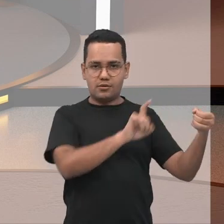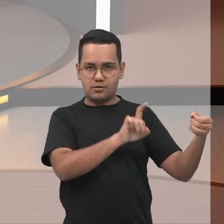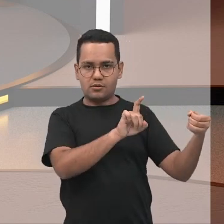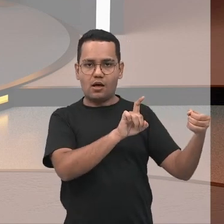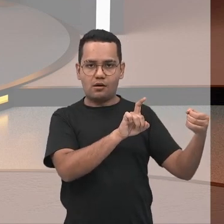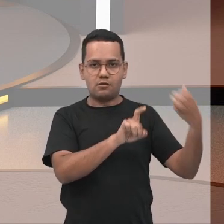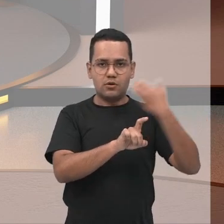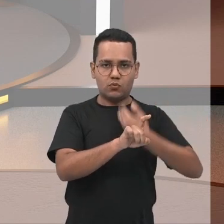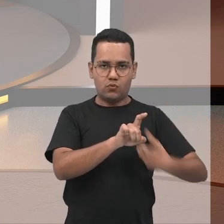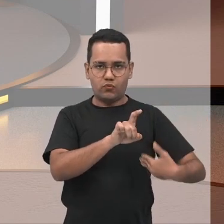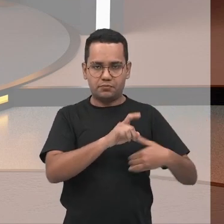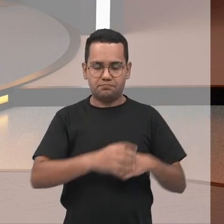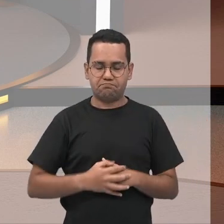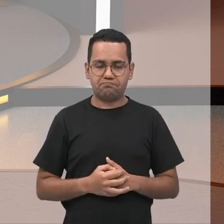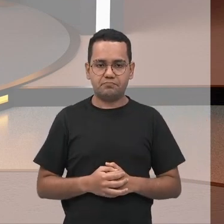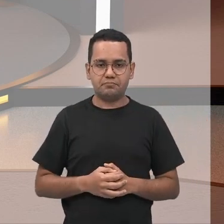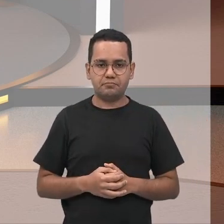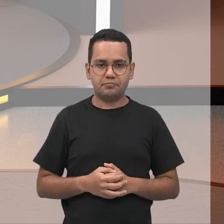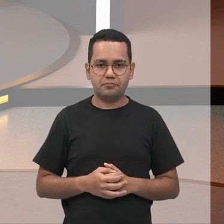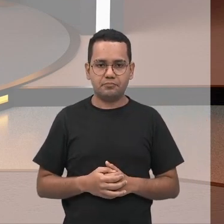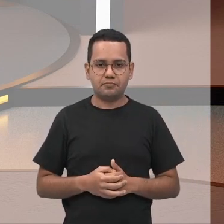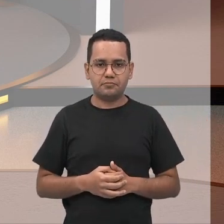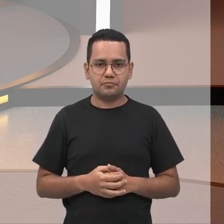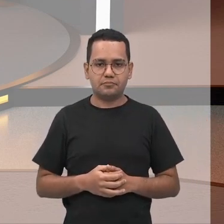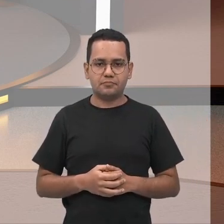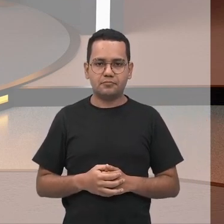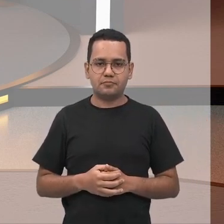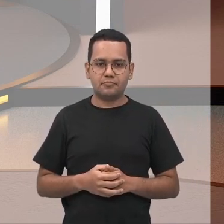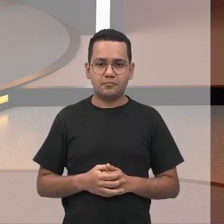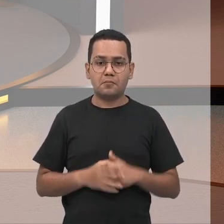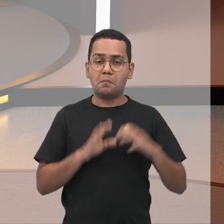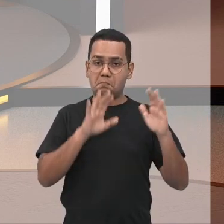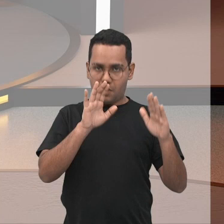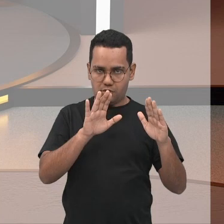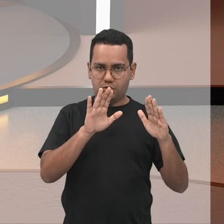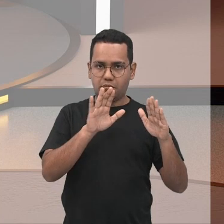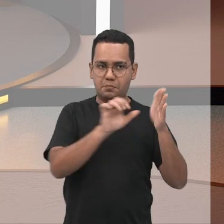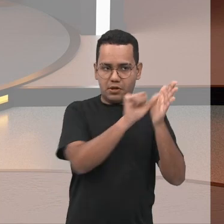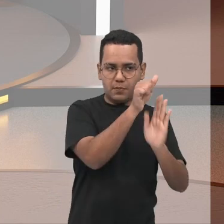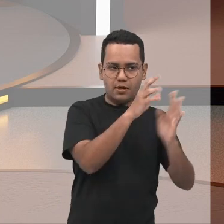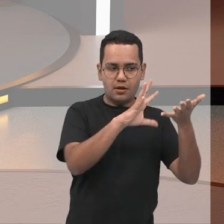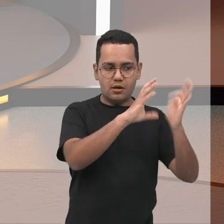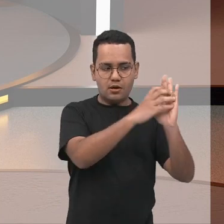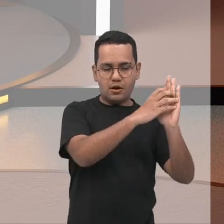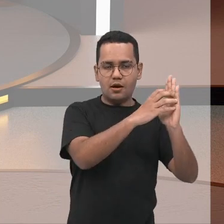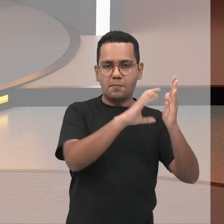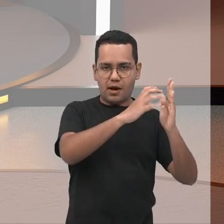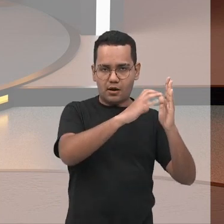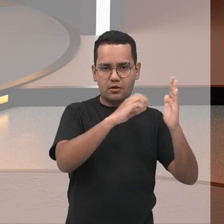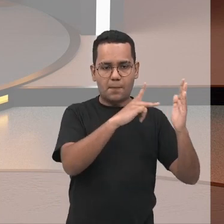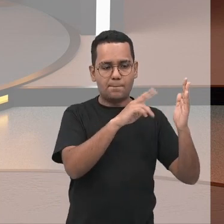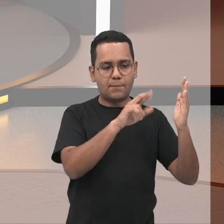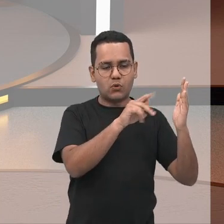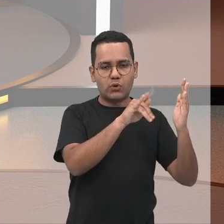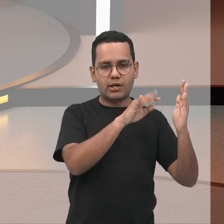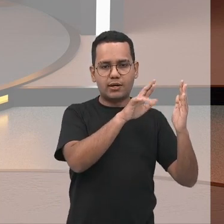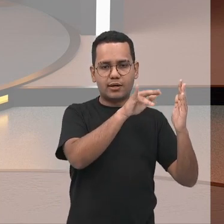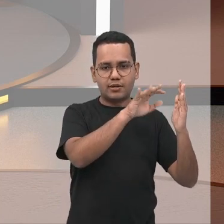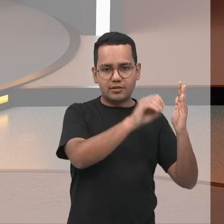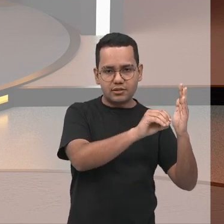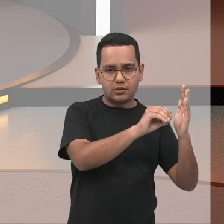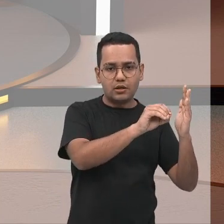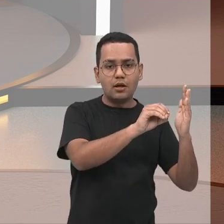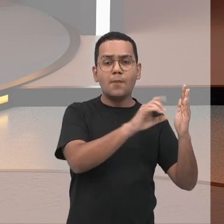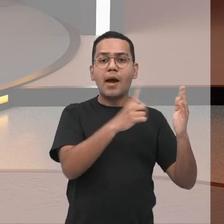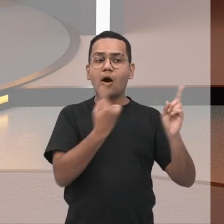Então, para enfrentar a oposição, primeiro ele vai criar o Partido Progressista E em oposição a ele, cria-se o